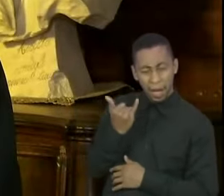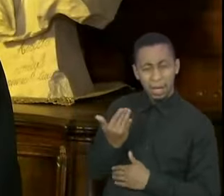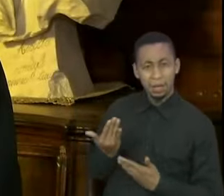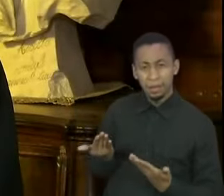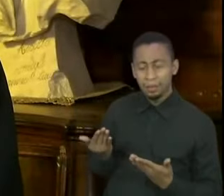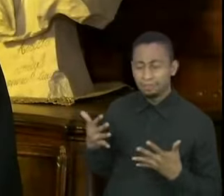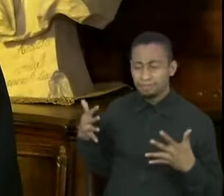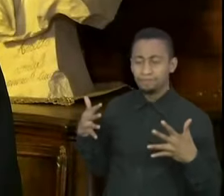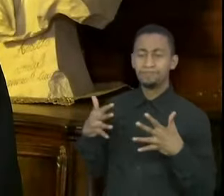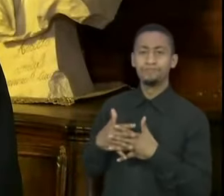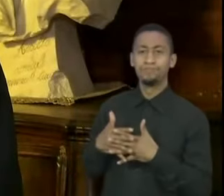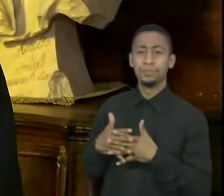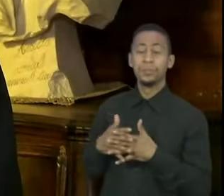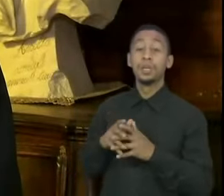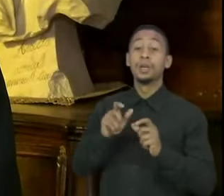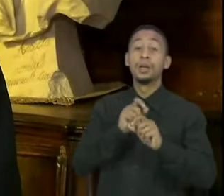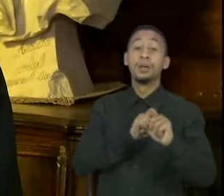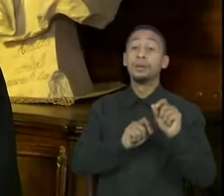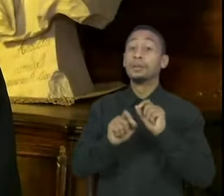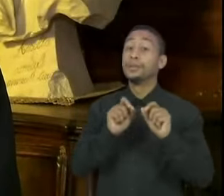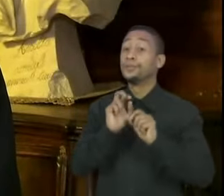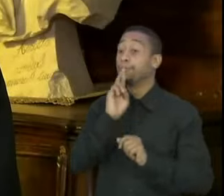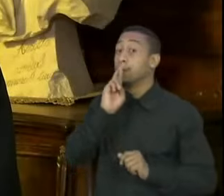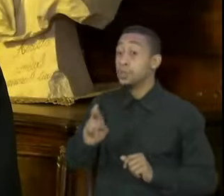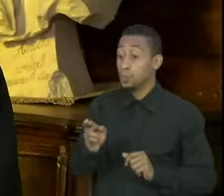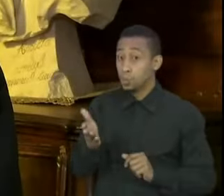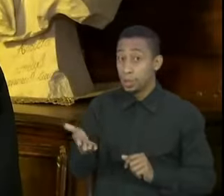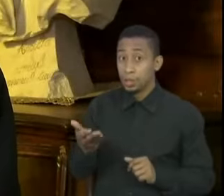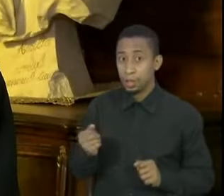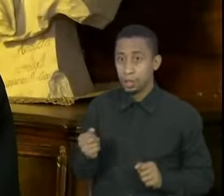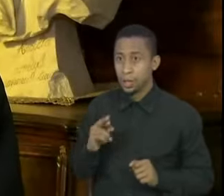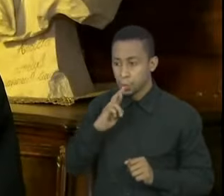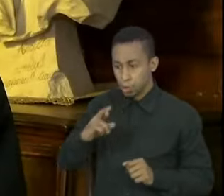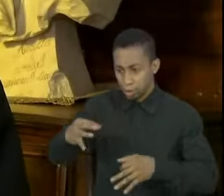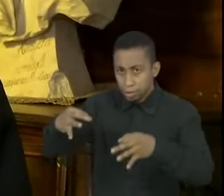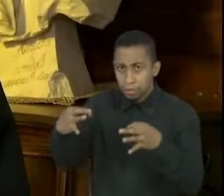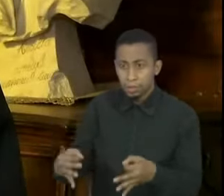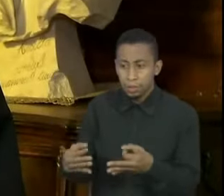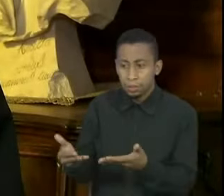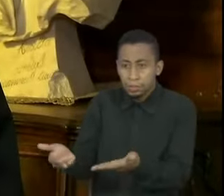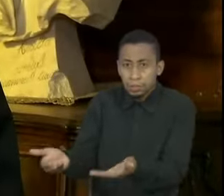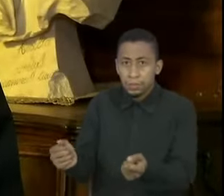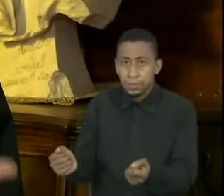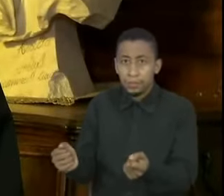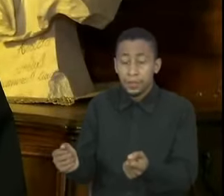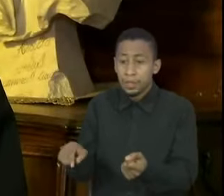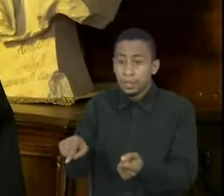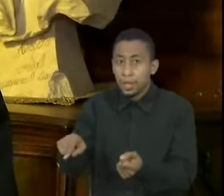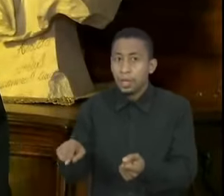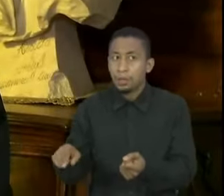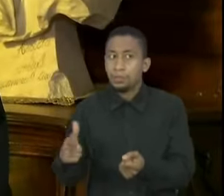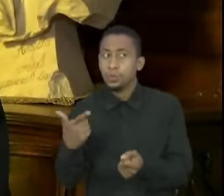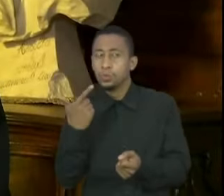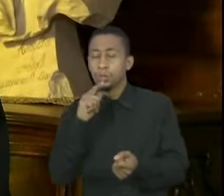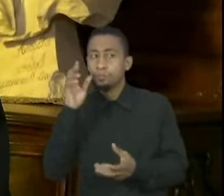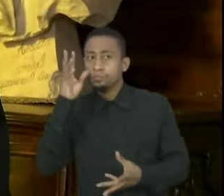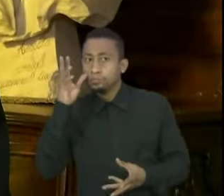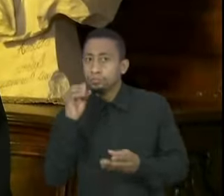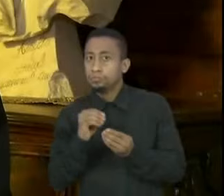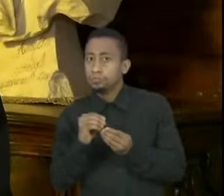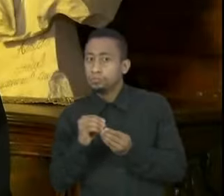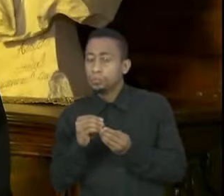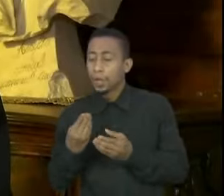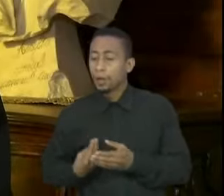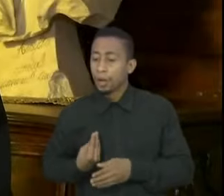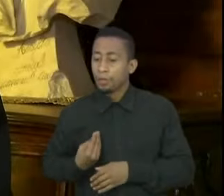se por esse problema Alguém tem que responder para ela mas com convicção se a criança vai ela vai trabalhar isso vem na